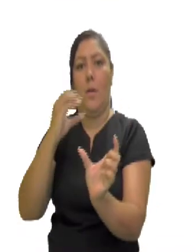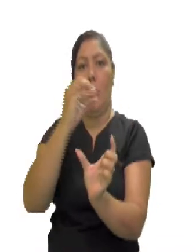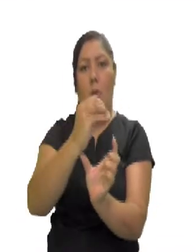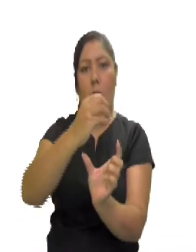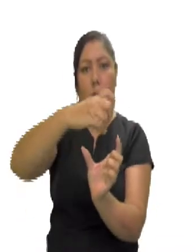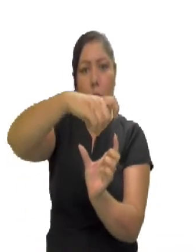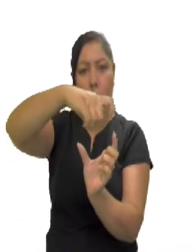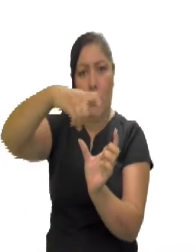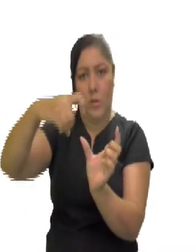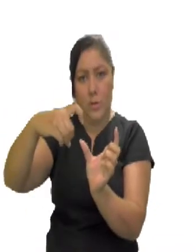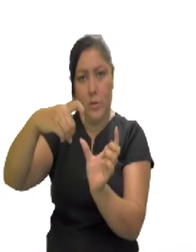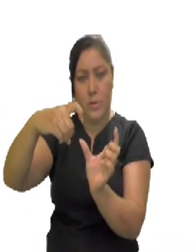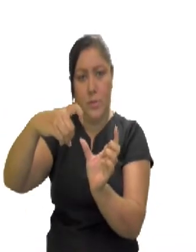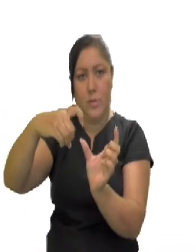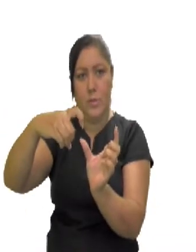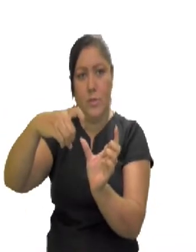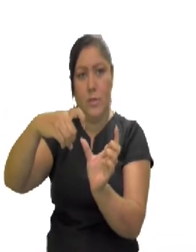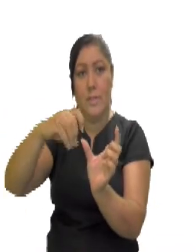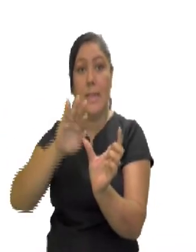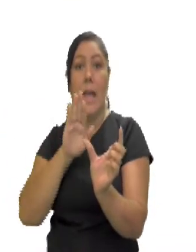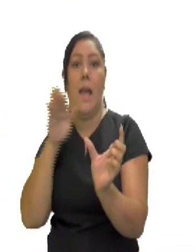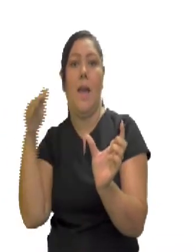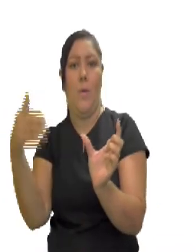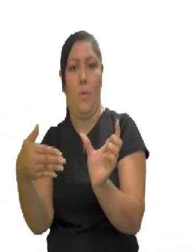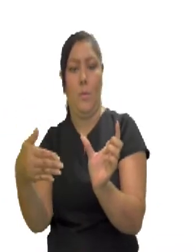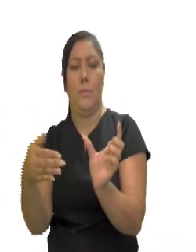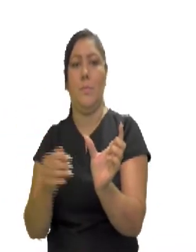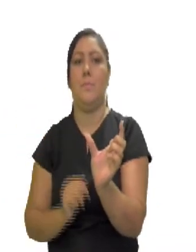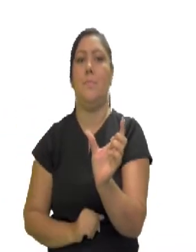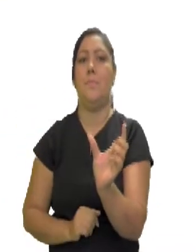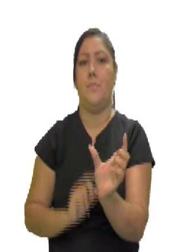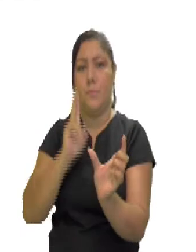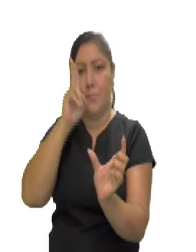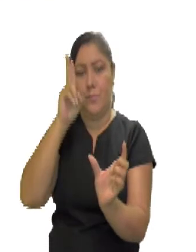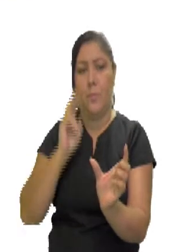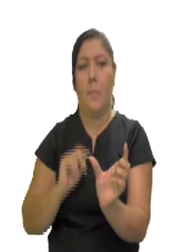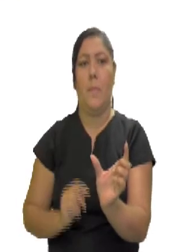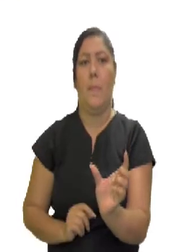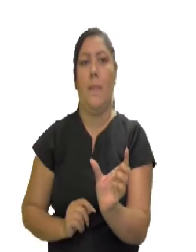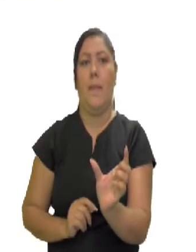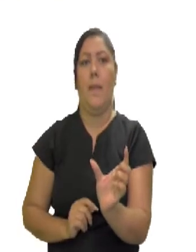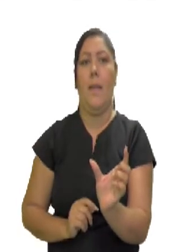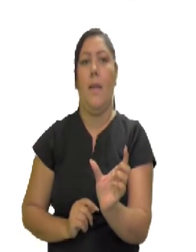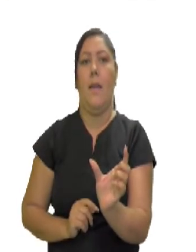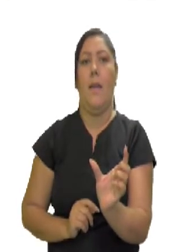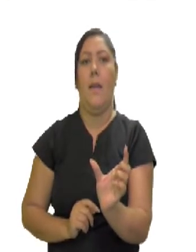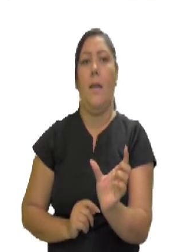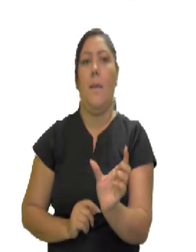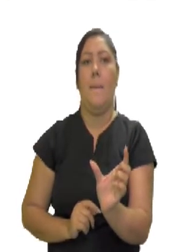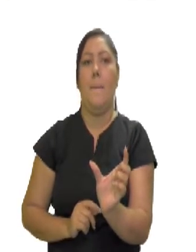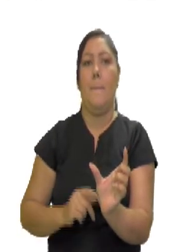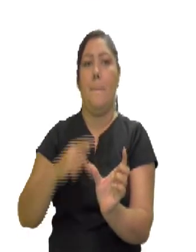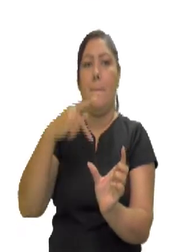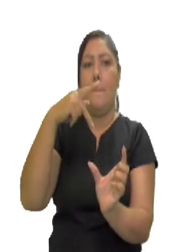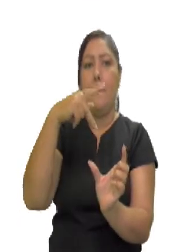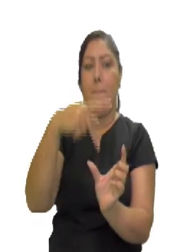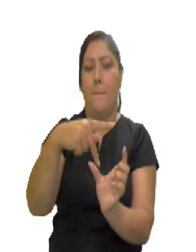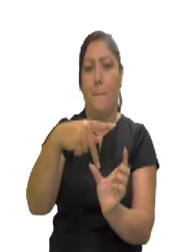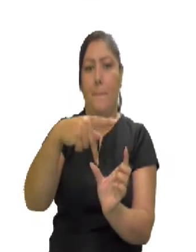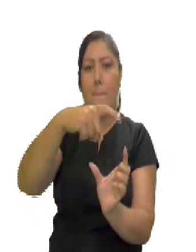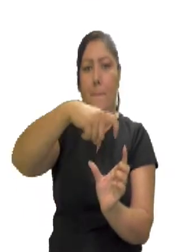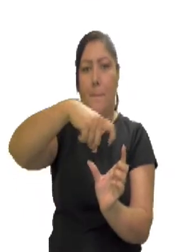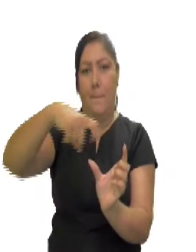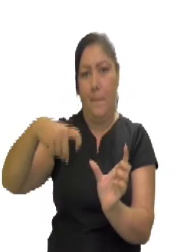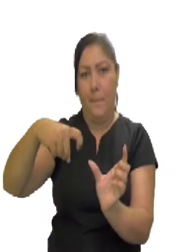paroxítona, que é a penúltima sílaba forte da palavra, e proparoxítona, que é a